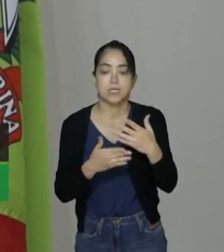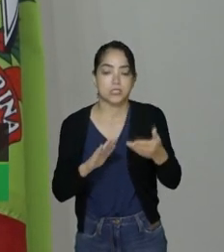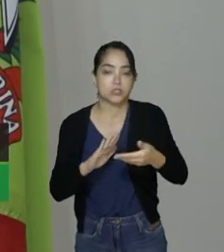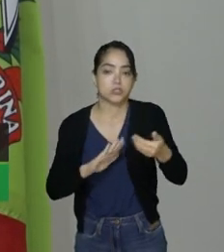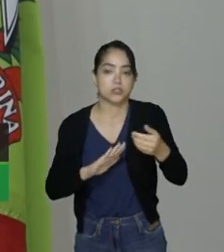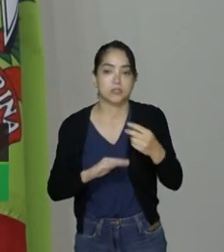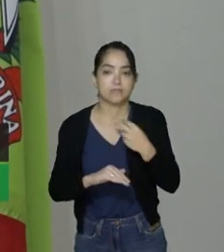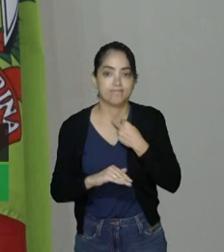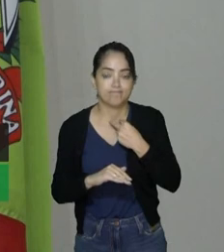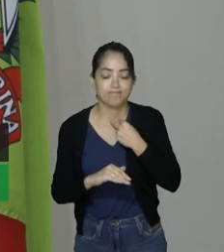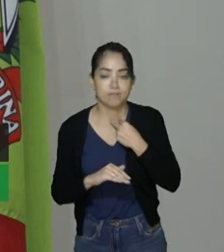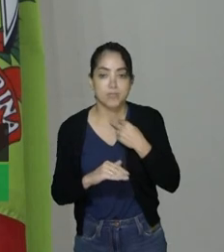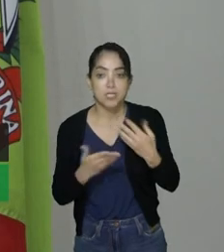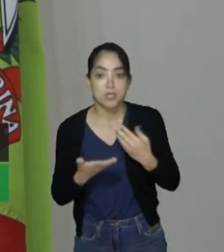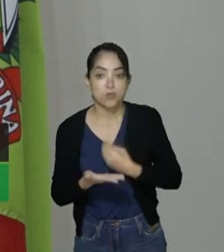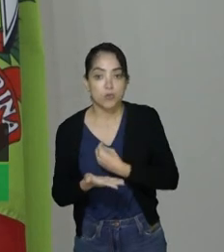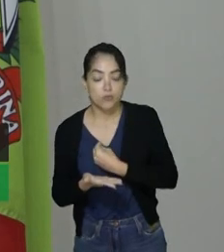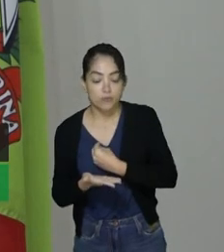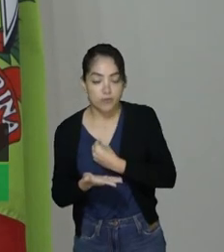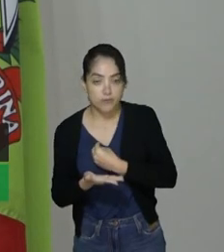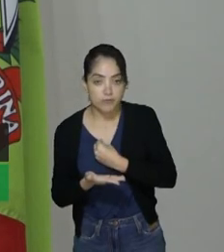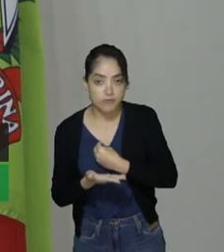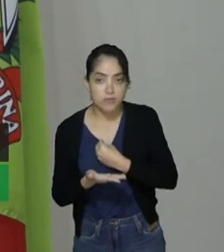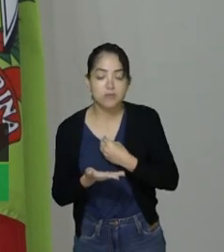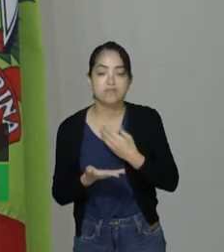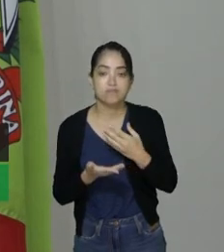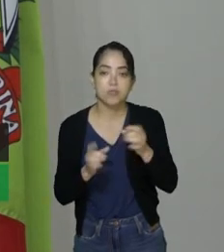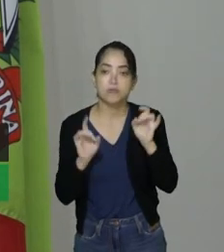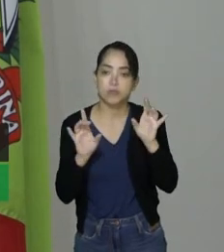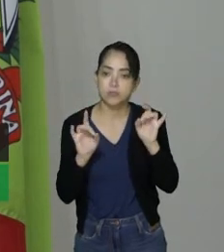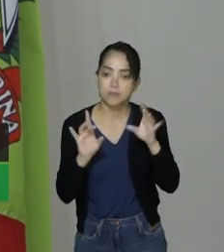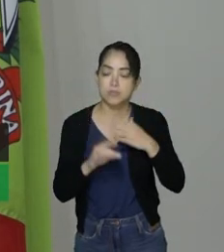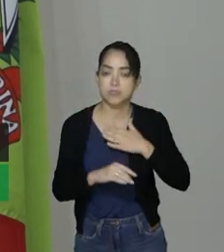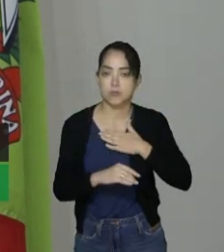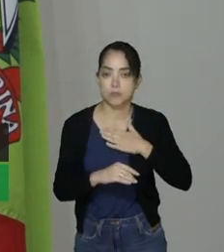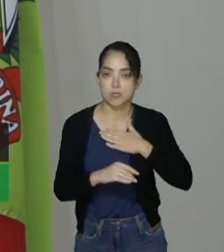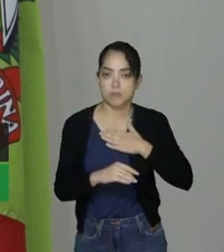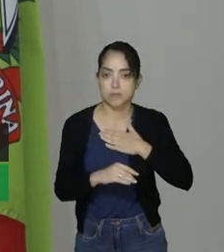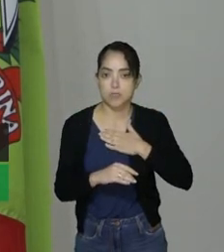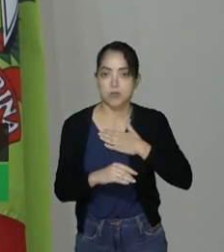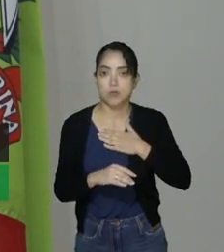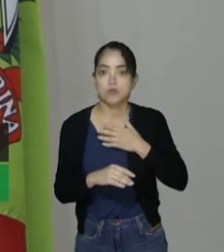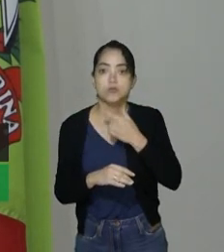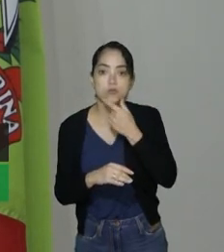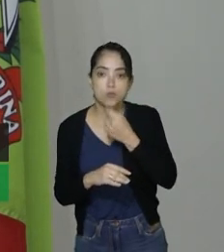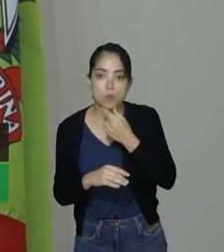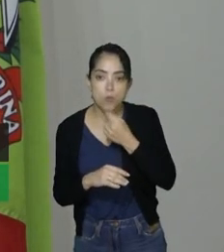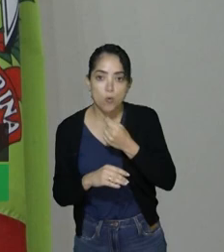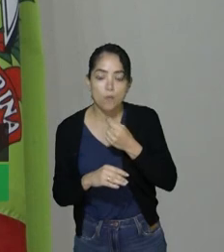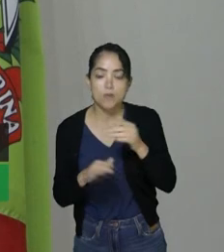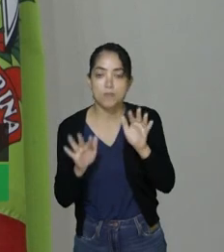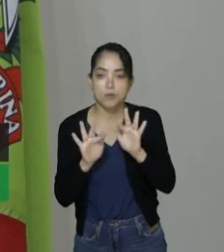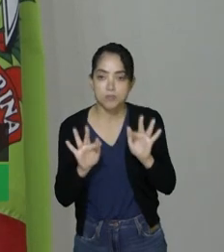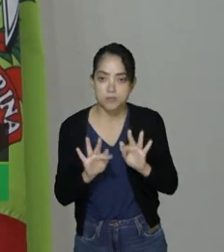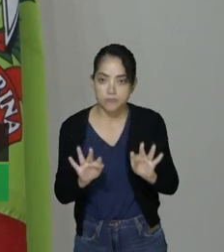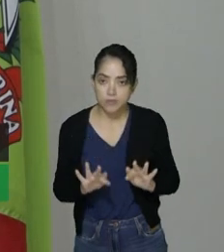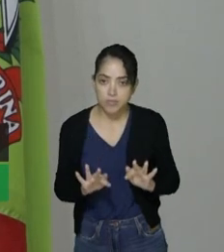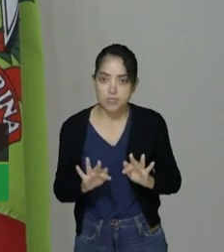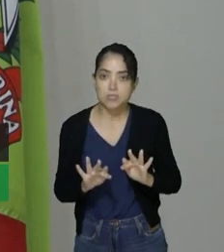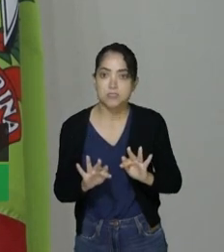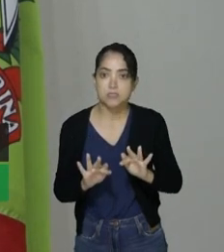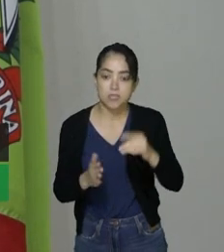que eu vivi nessa casa, aqui nesse ambiente, foi muito especial para mim. Seguramente, se um homem pode ser feliz quando cumpre com a